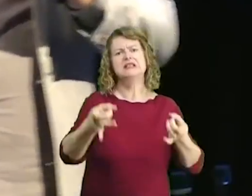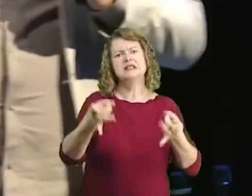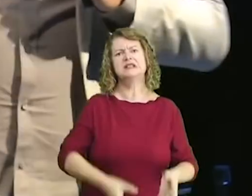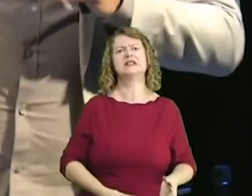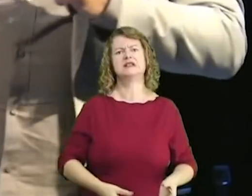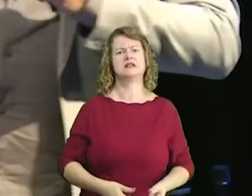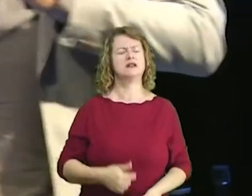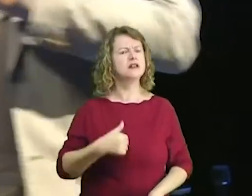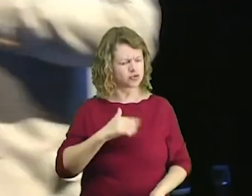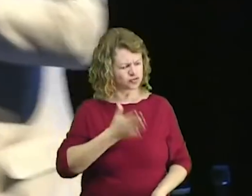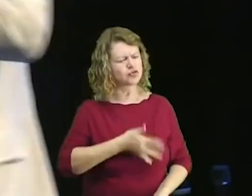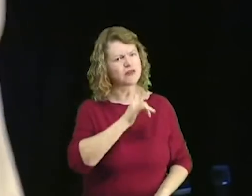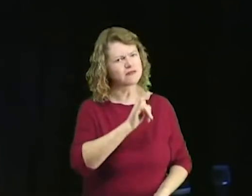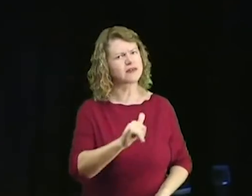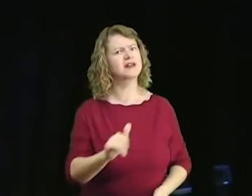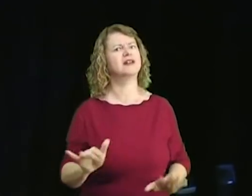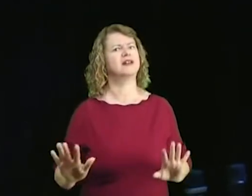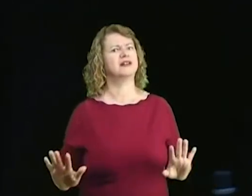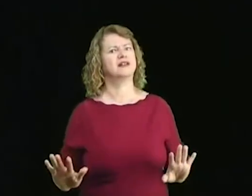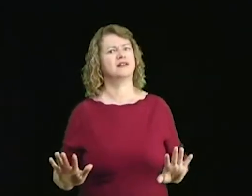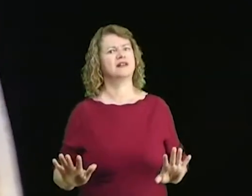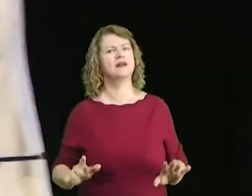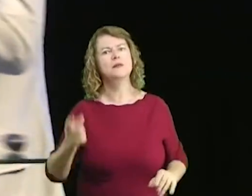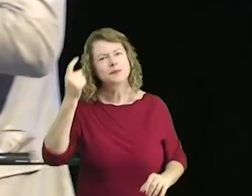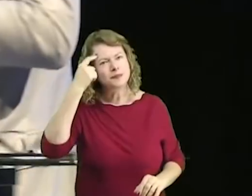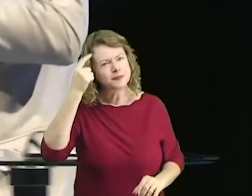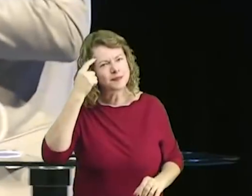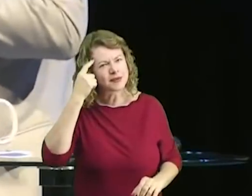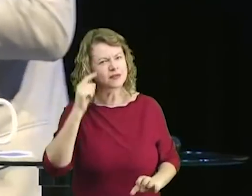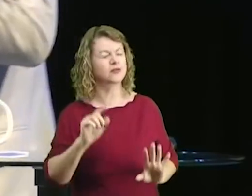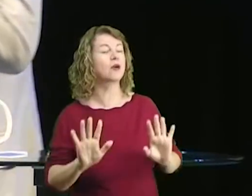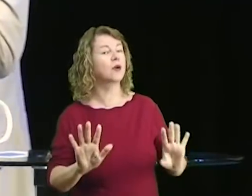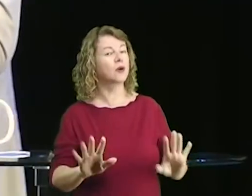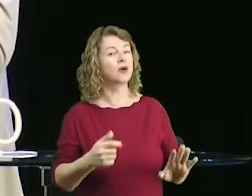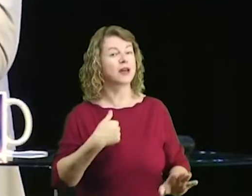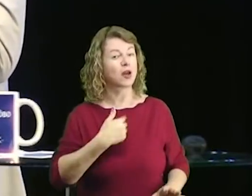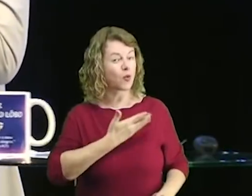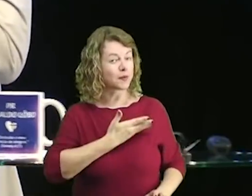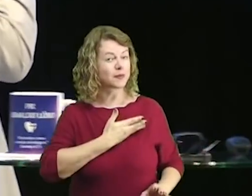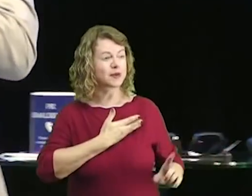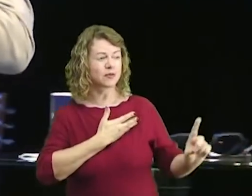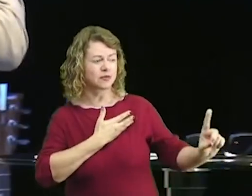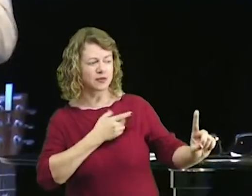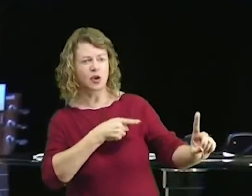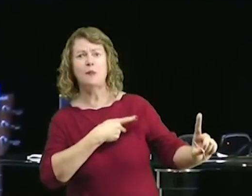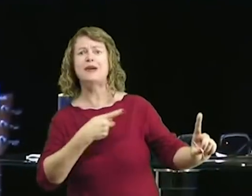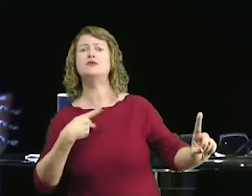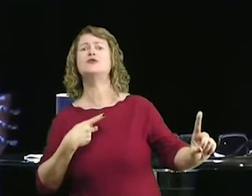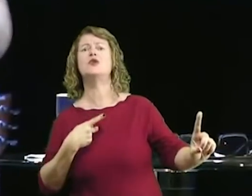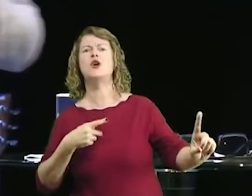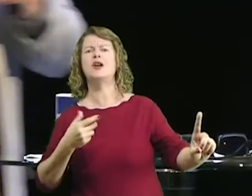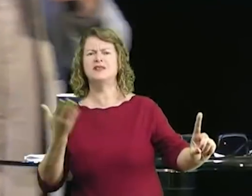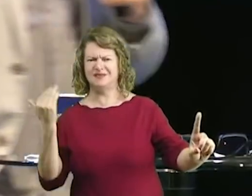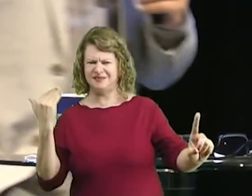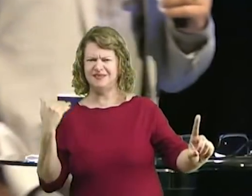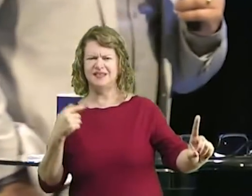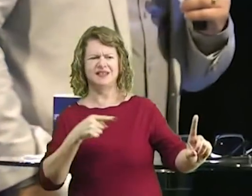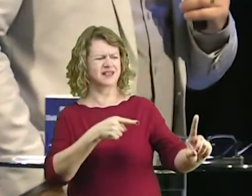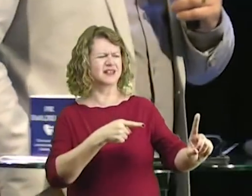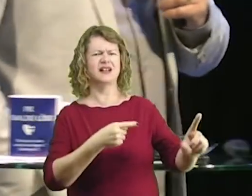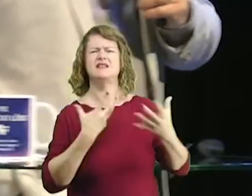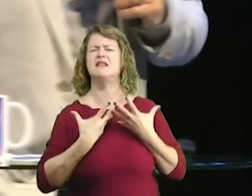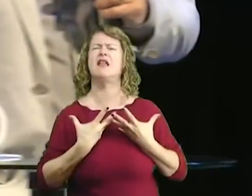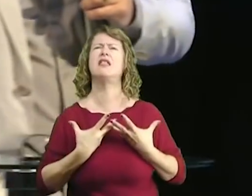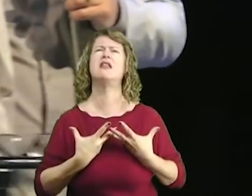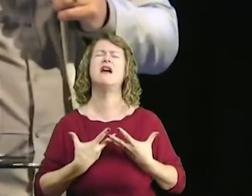gente, pensa num homem desanimado. Gente, ele era aquele, parecia aquela hiena do Leão